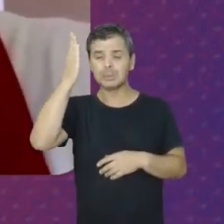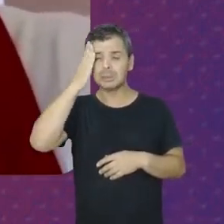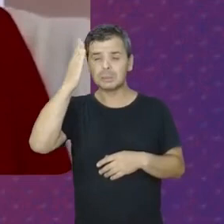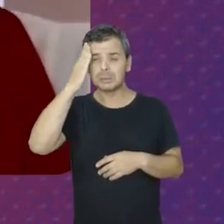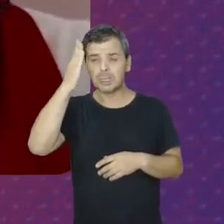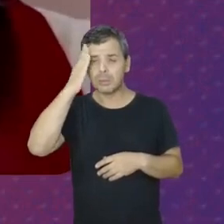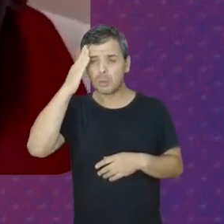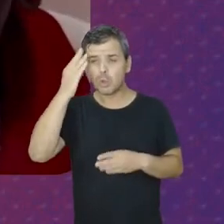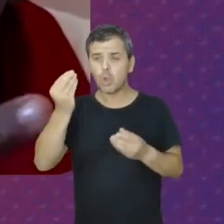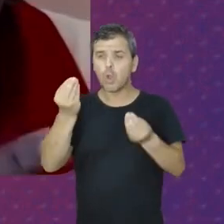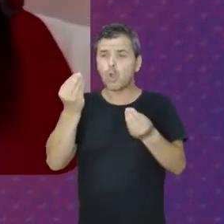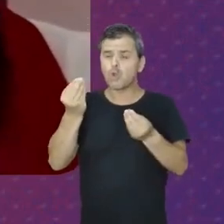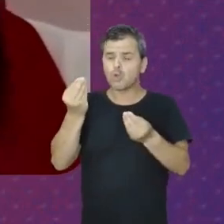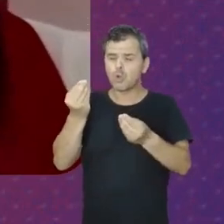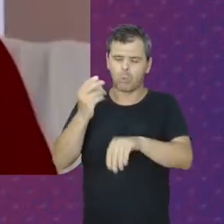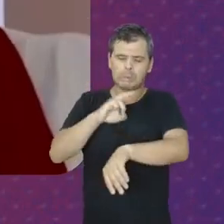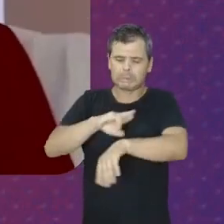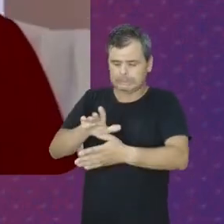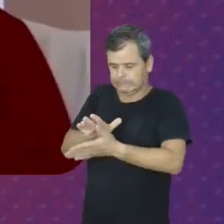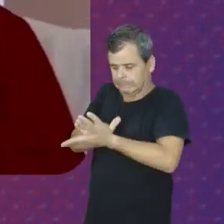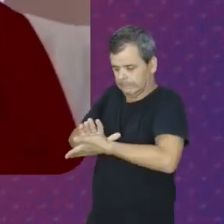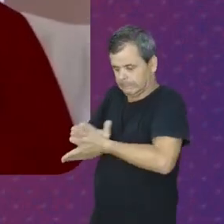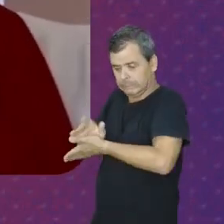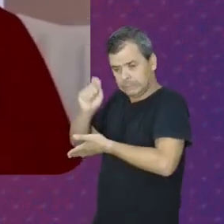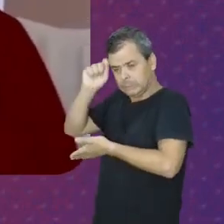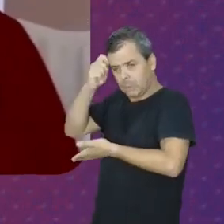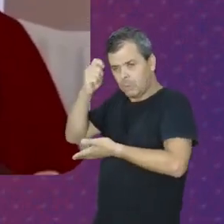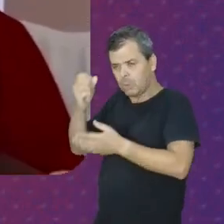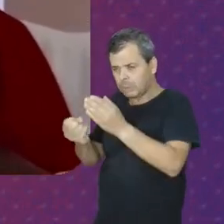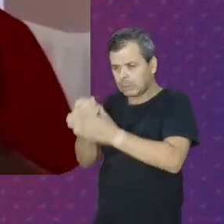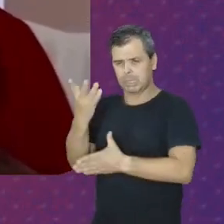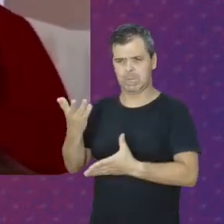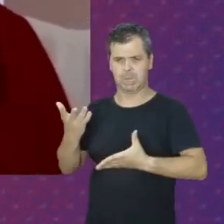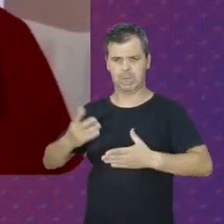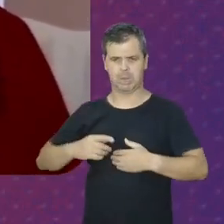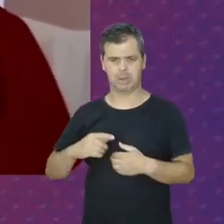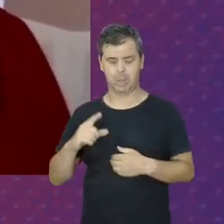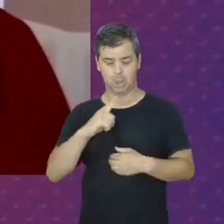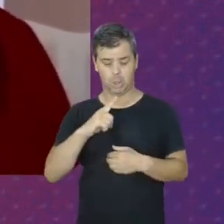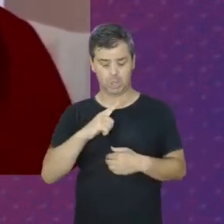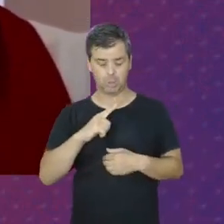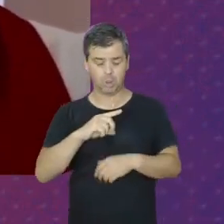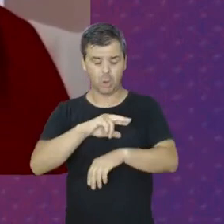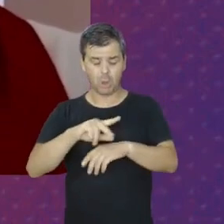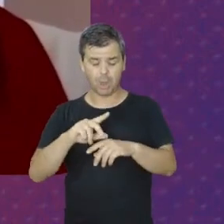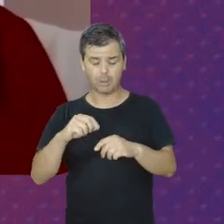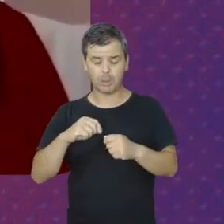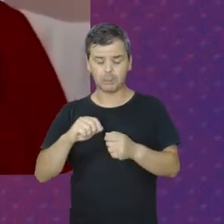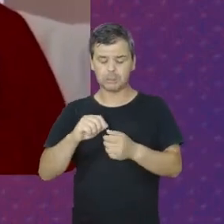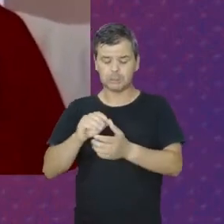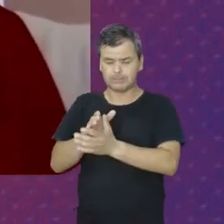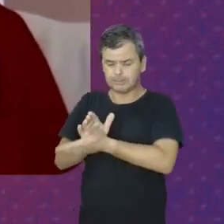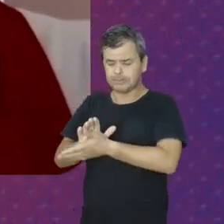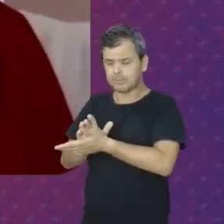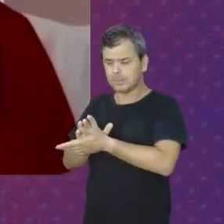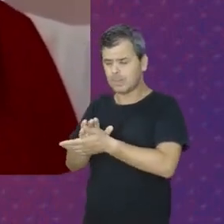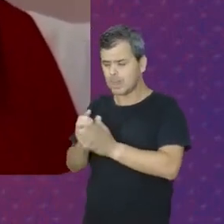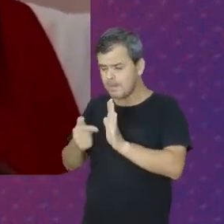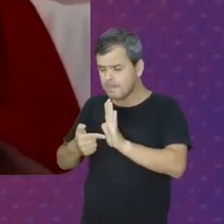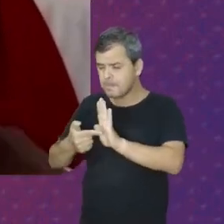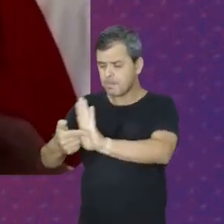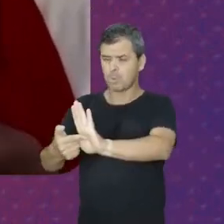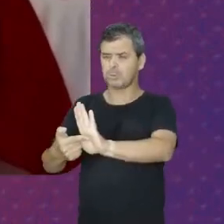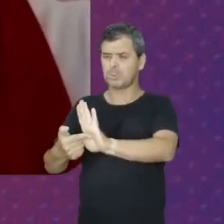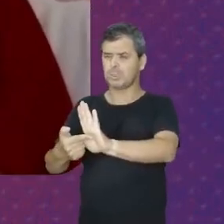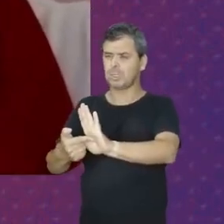saber como o racismo se dá. Nós temos o racismo que ele traduz